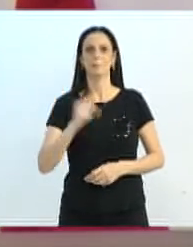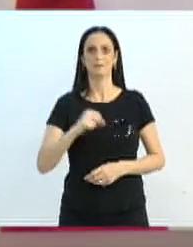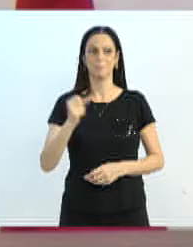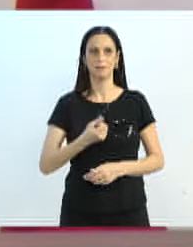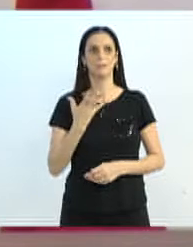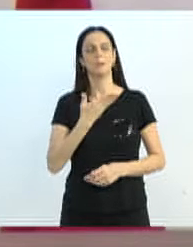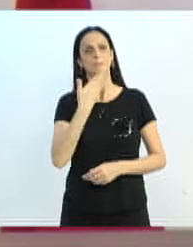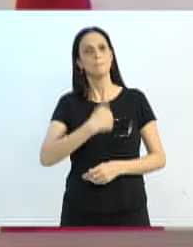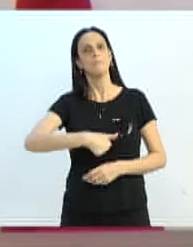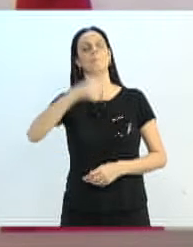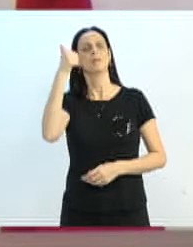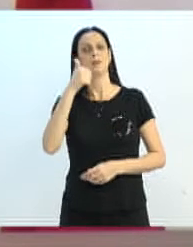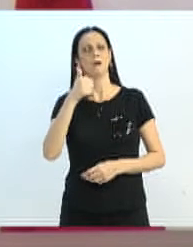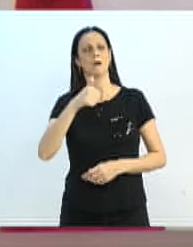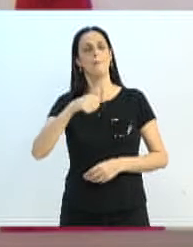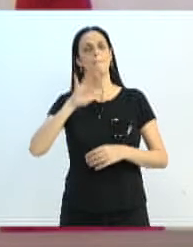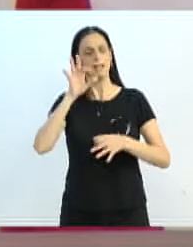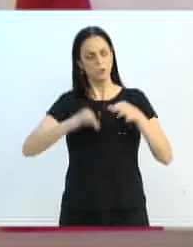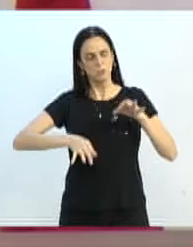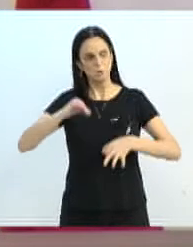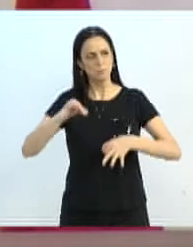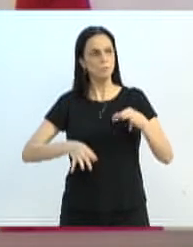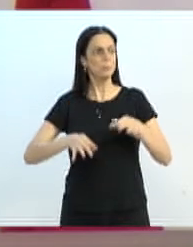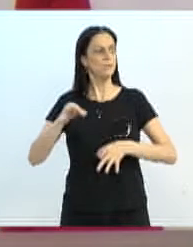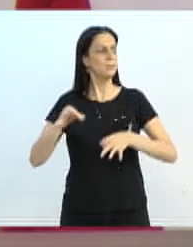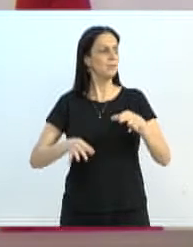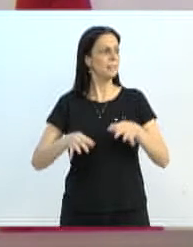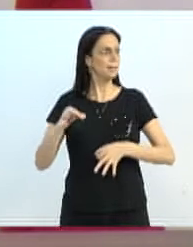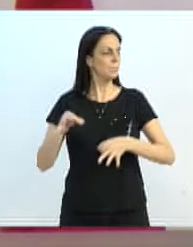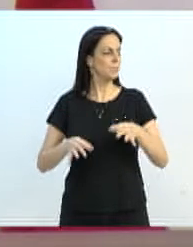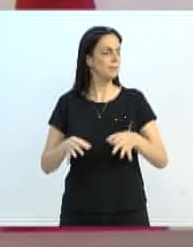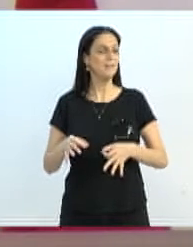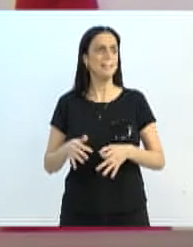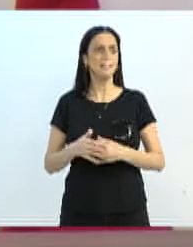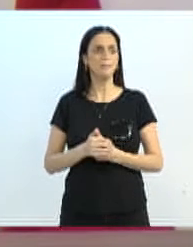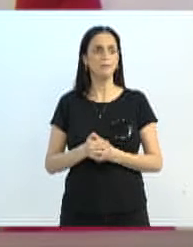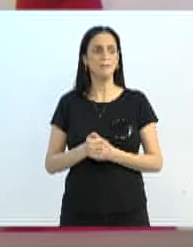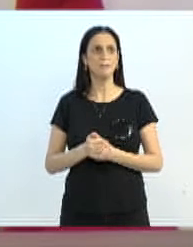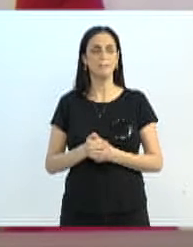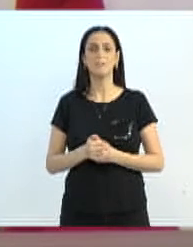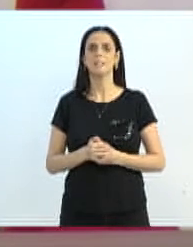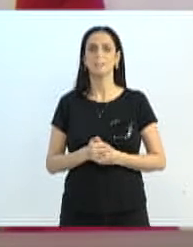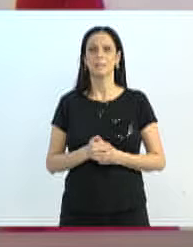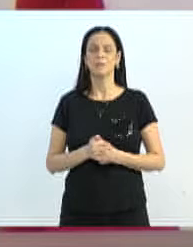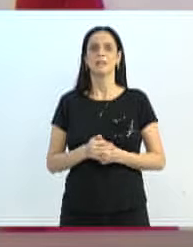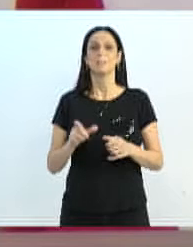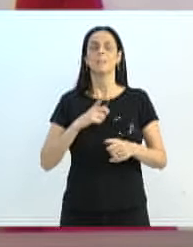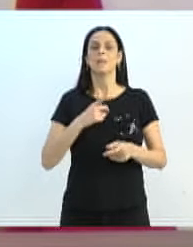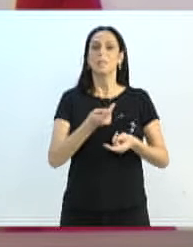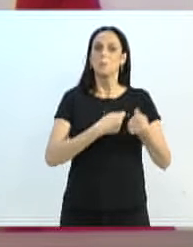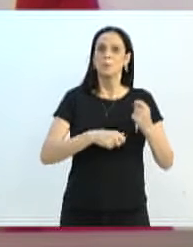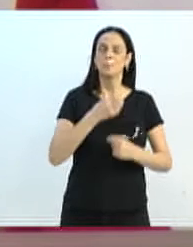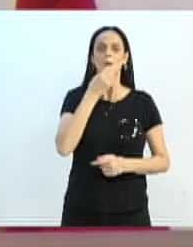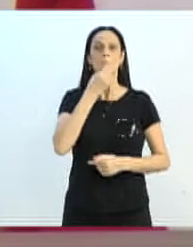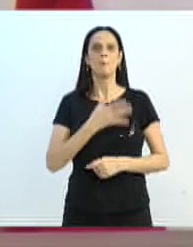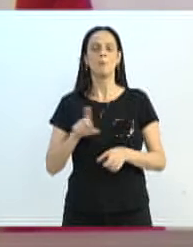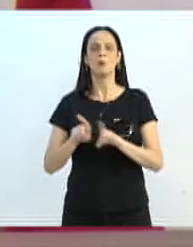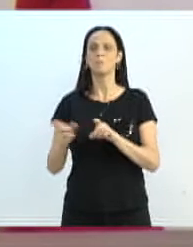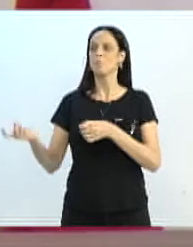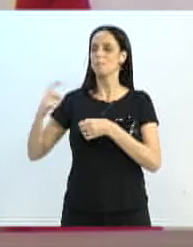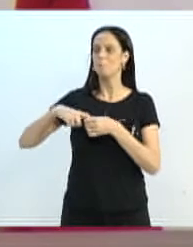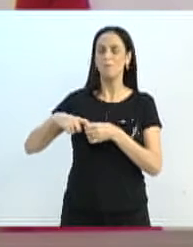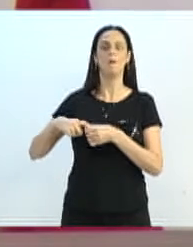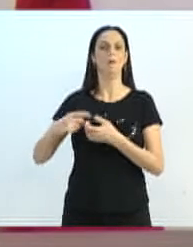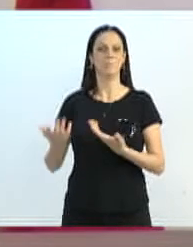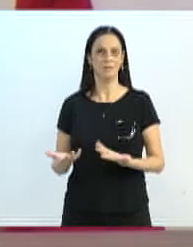um Brasil mais justo, fraterno. Queremos a pandemia 100% controlada, extinguida. Queremos a retomada da